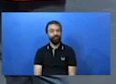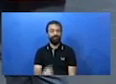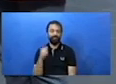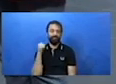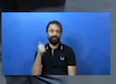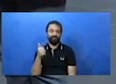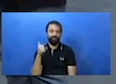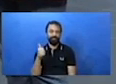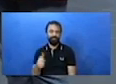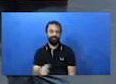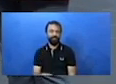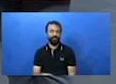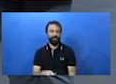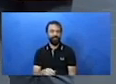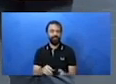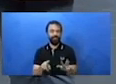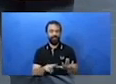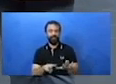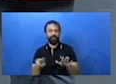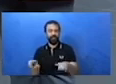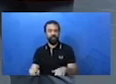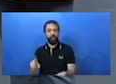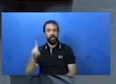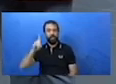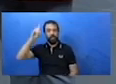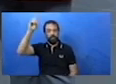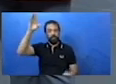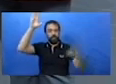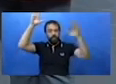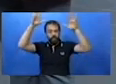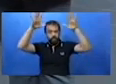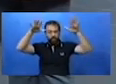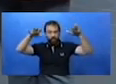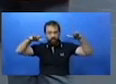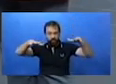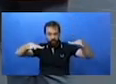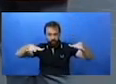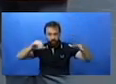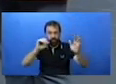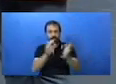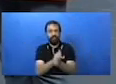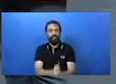Ótima semana para vocês. Deus os abençoe e vamos de Ayrton Senna do Brasil.